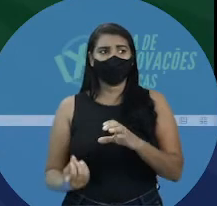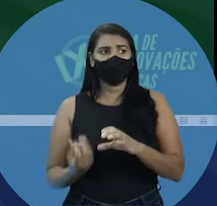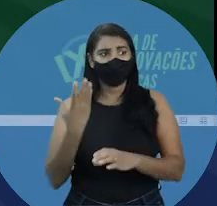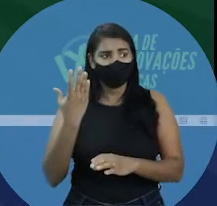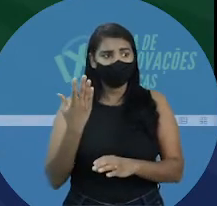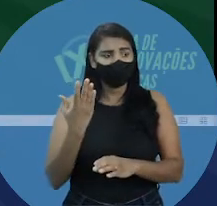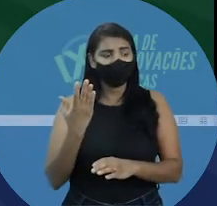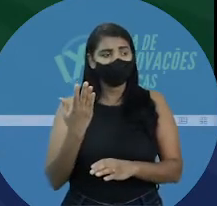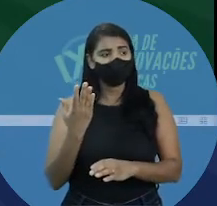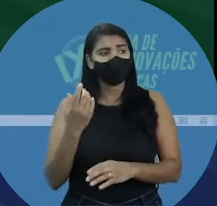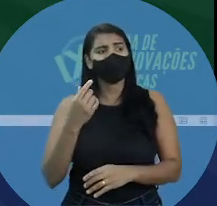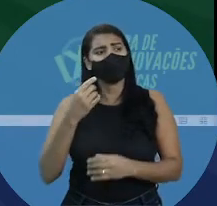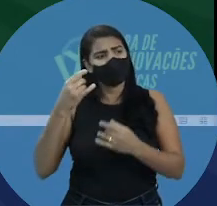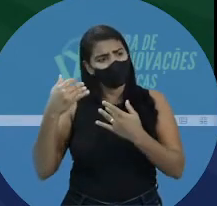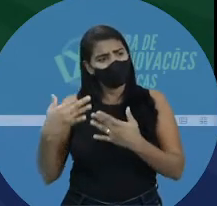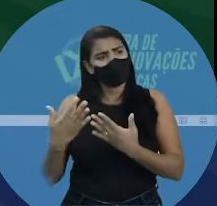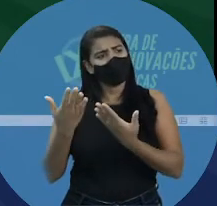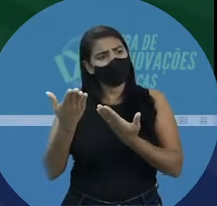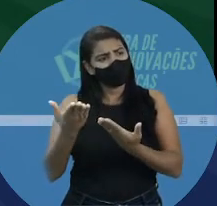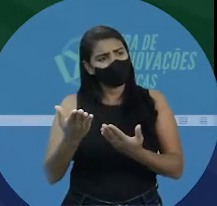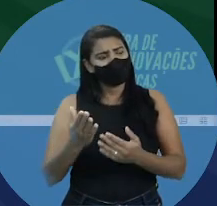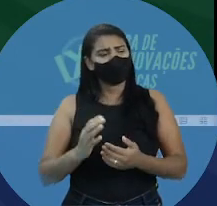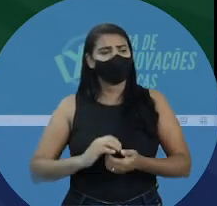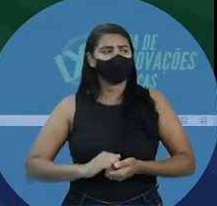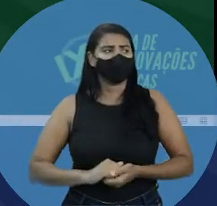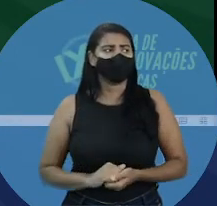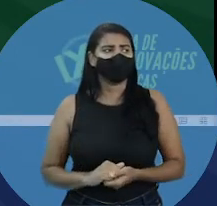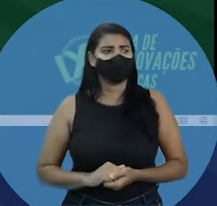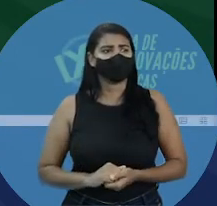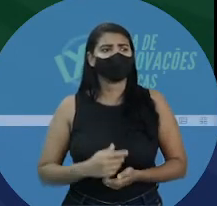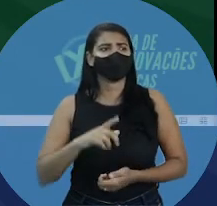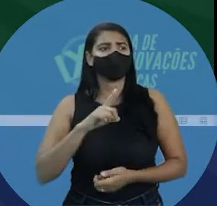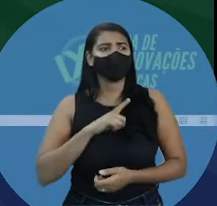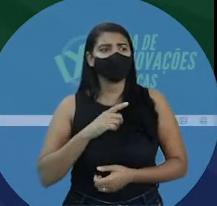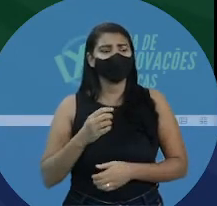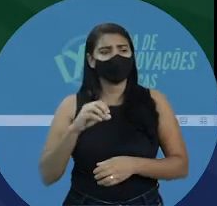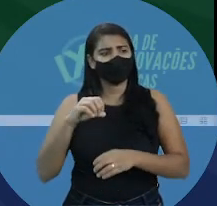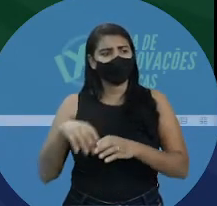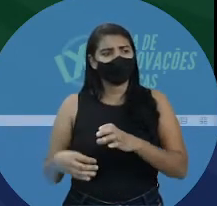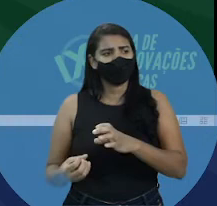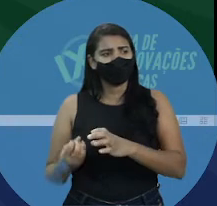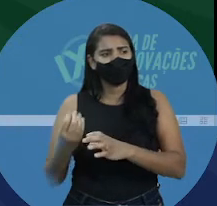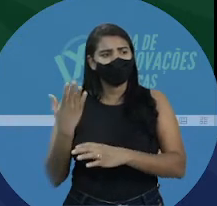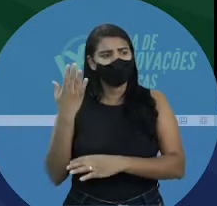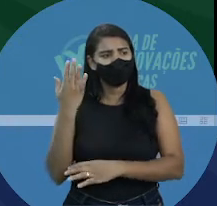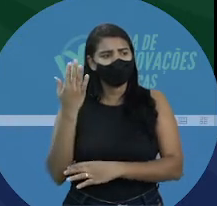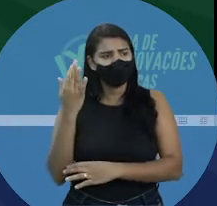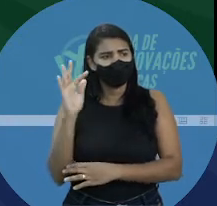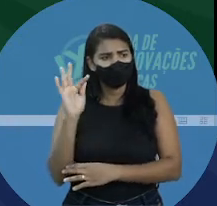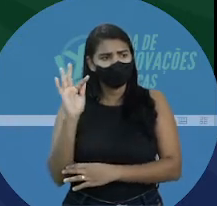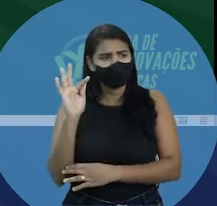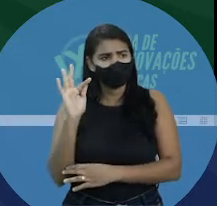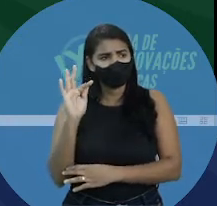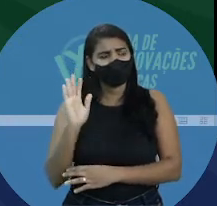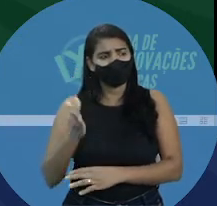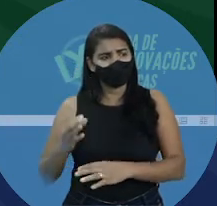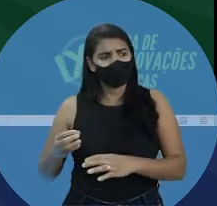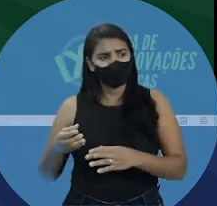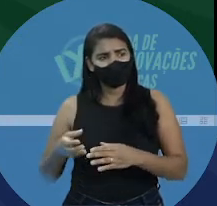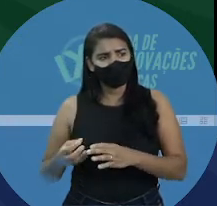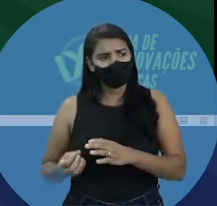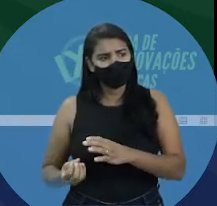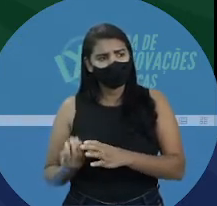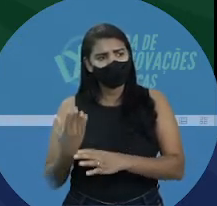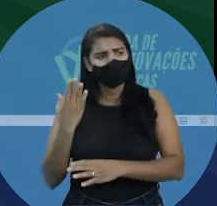eu apontei para ele que tinha um pé de uma plantinha, já tinha nascido